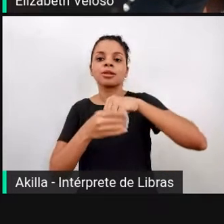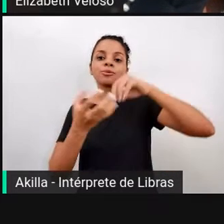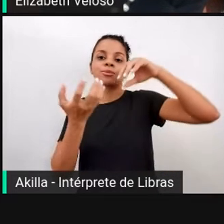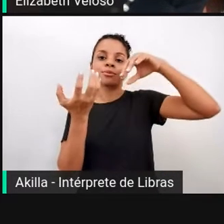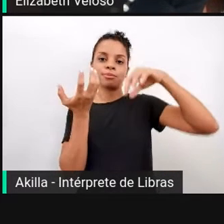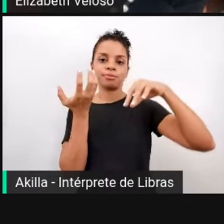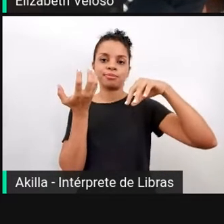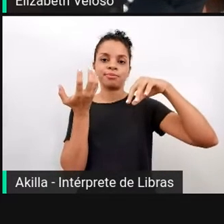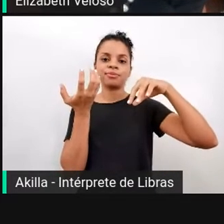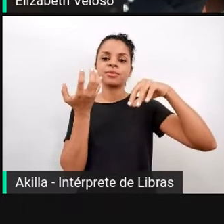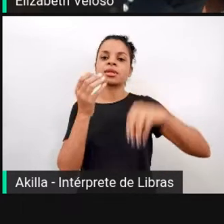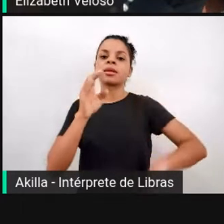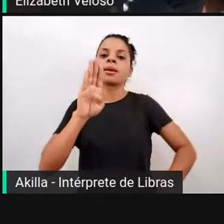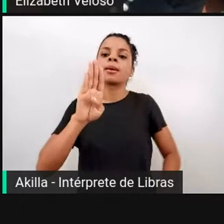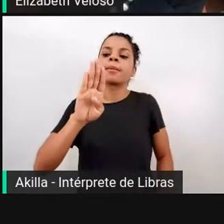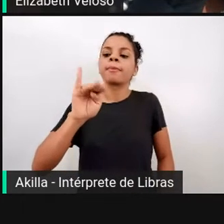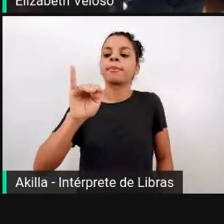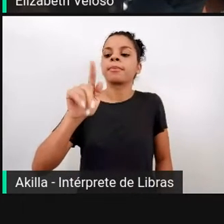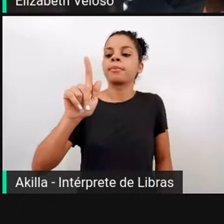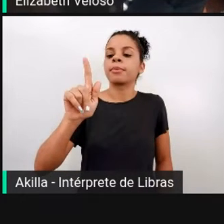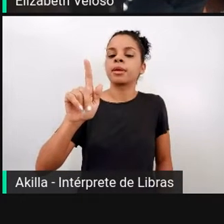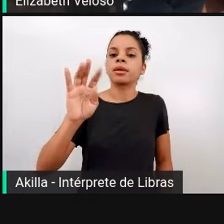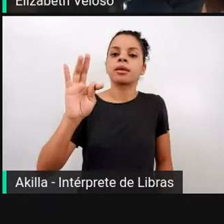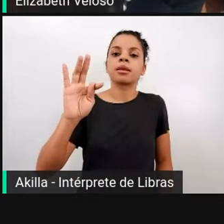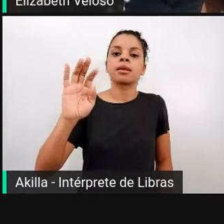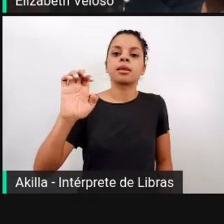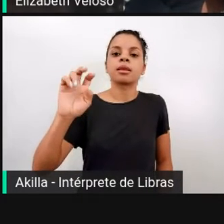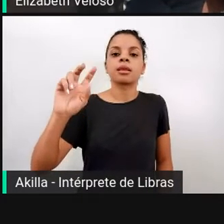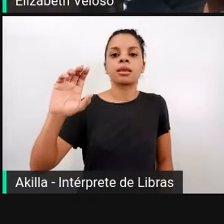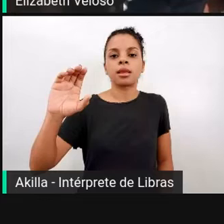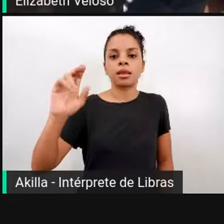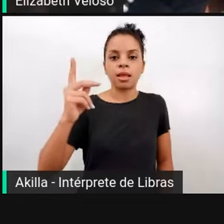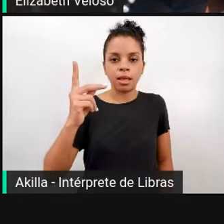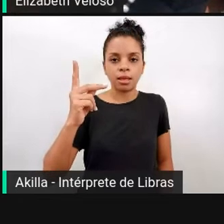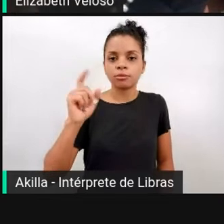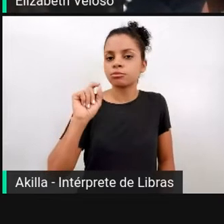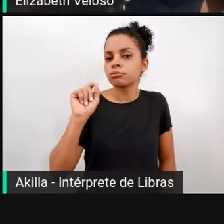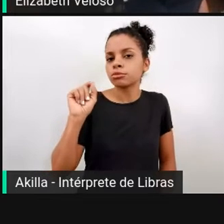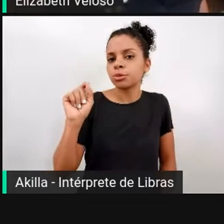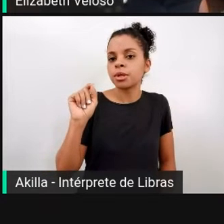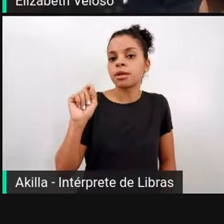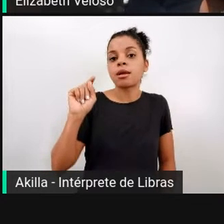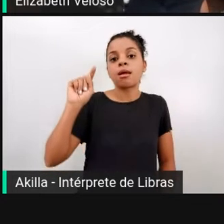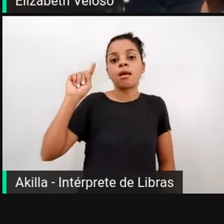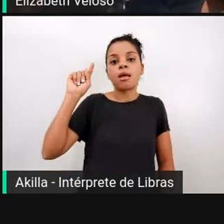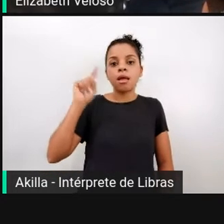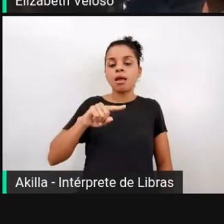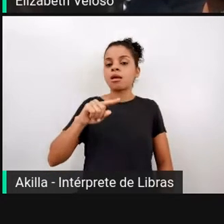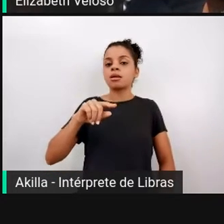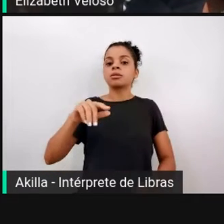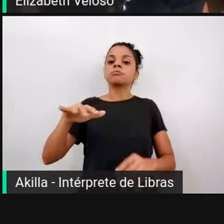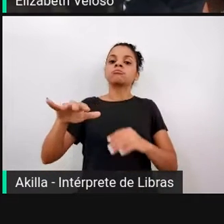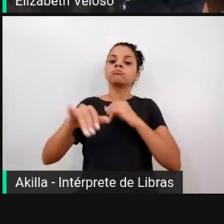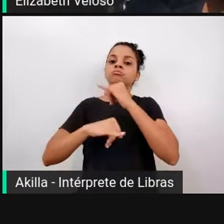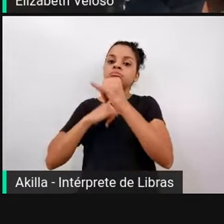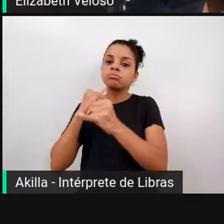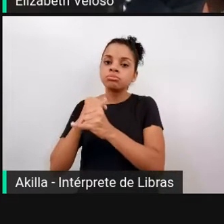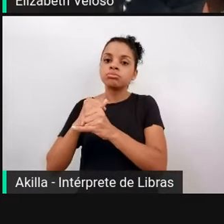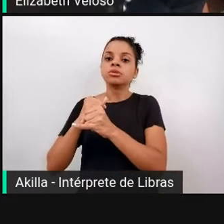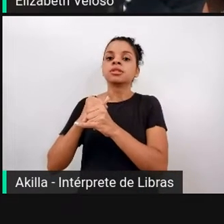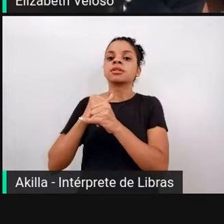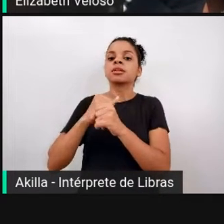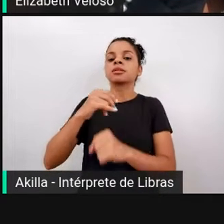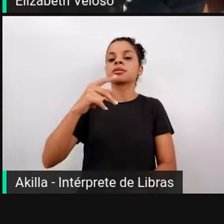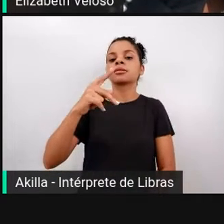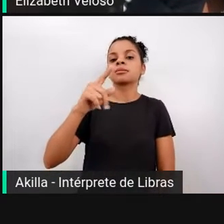O que eu chamo de Big Techs? Eu chamo as GAFAMs, são as plataformas digitais que hoje ocupam